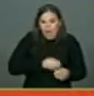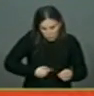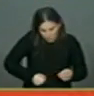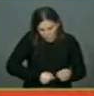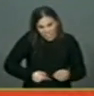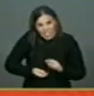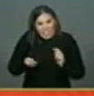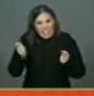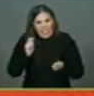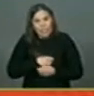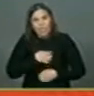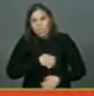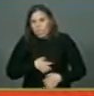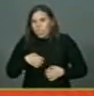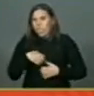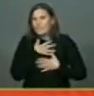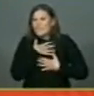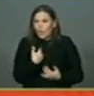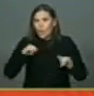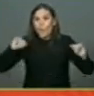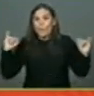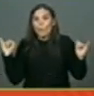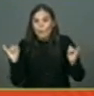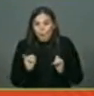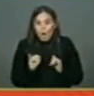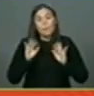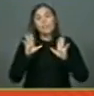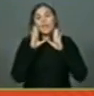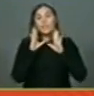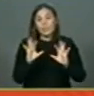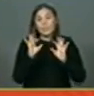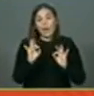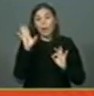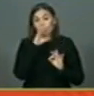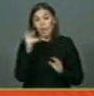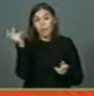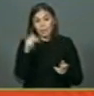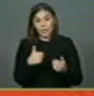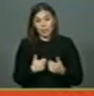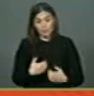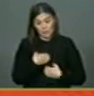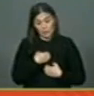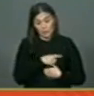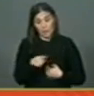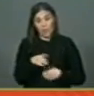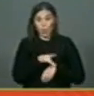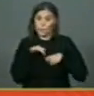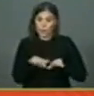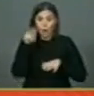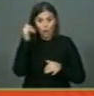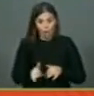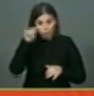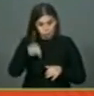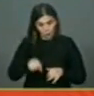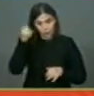intestinais, náuseas, cansaço, emagrecimento. Não quer dizer que se nós tínhamos estes sintomas, tínhamos uma doença oncológica.